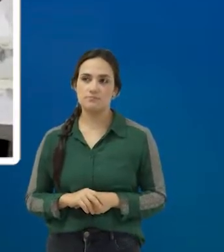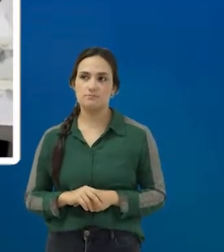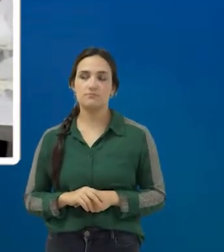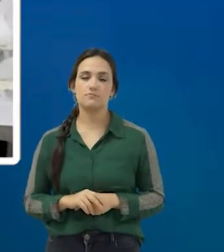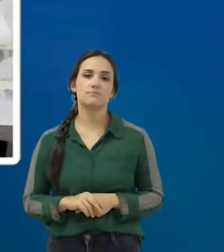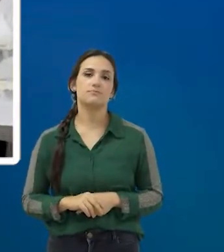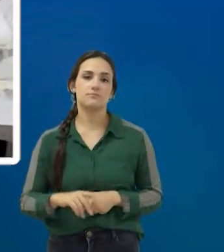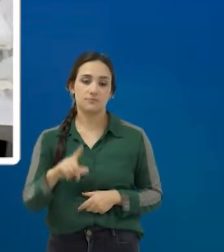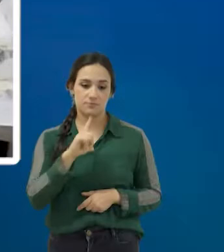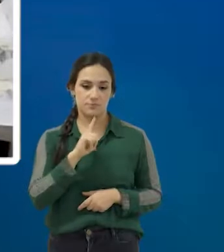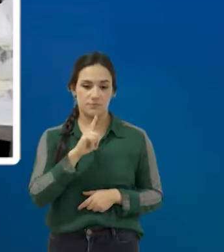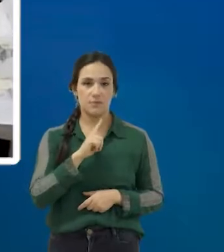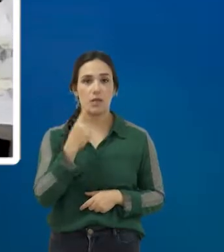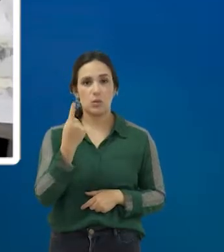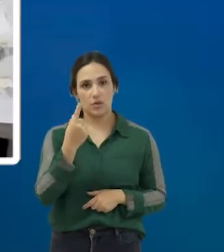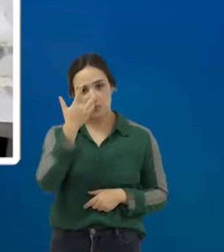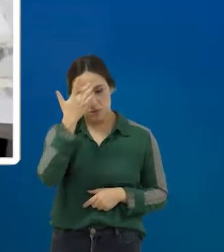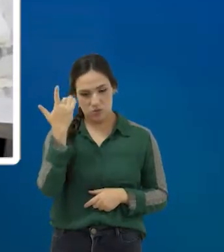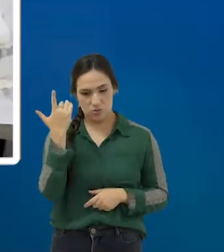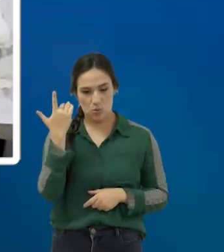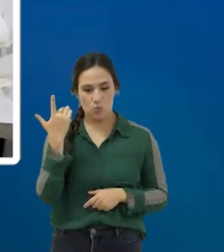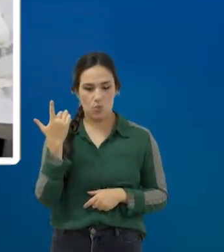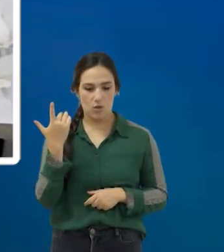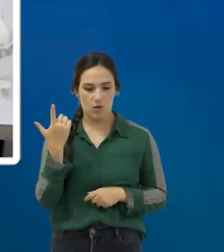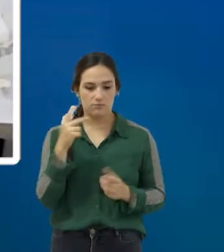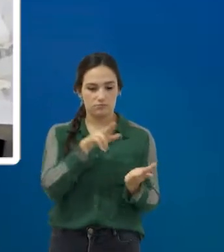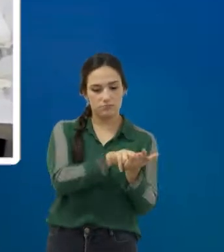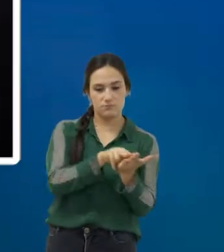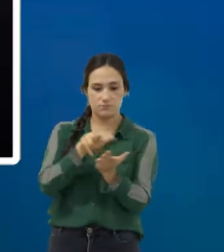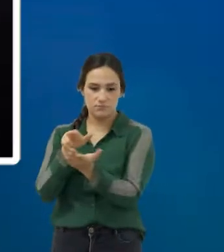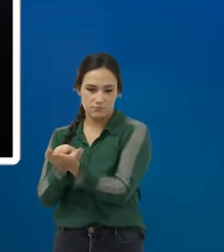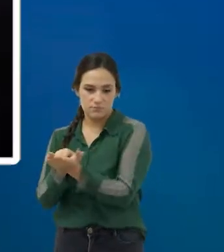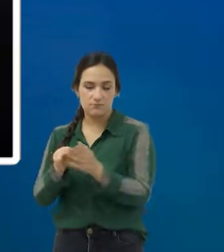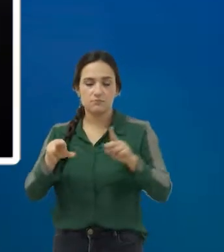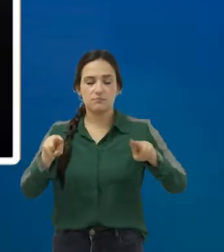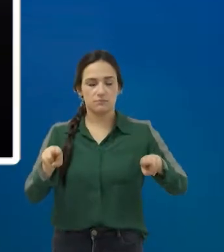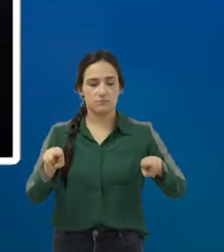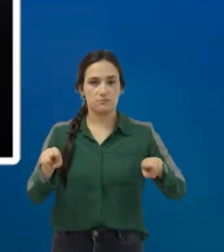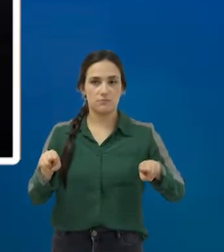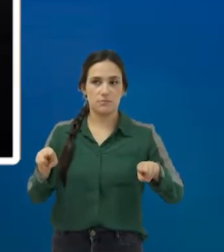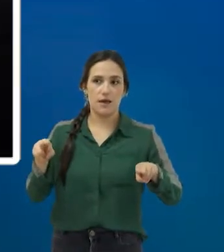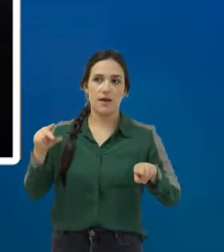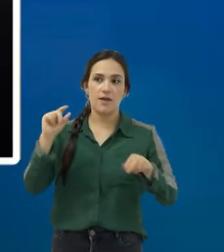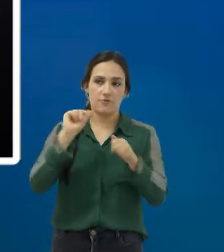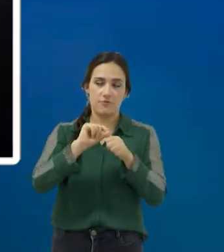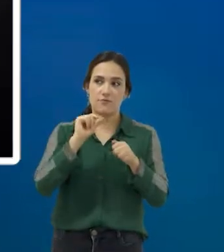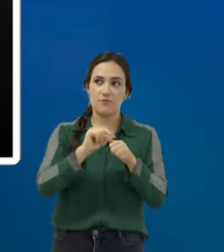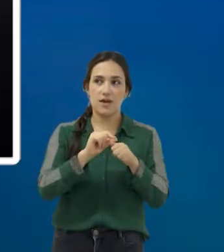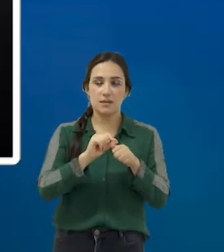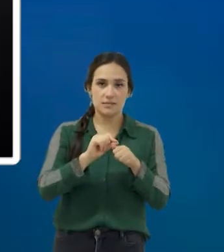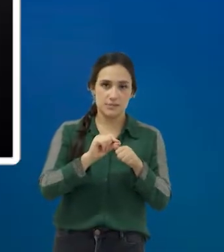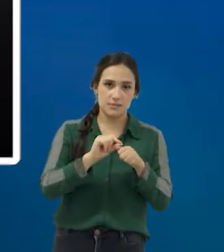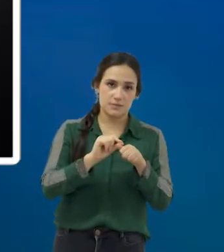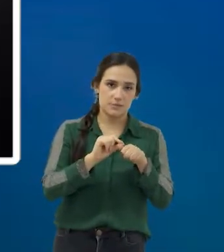que o doador vai para o centro cirúrgico e é retirado uma parte da medula, normalmente daquele osso